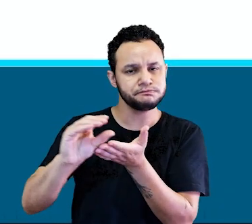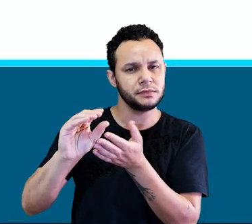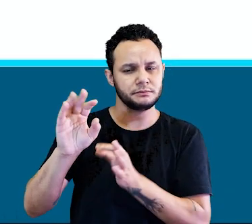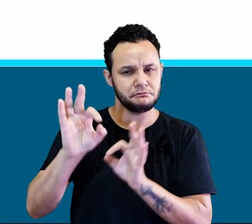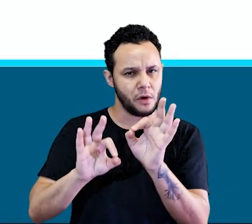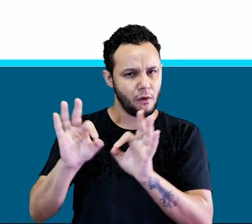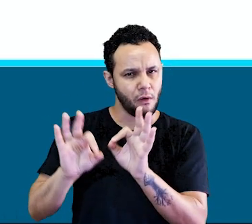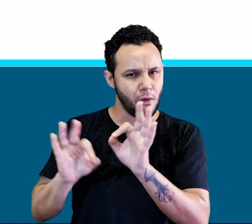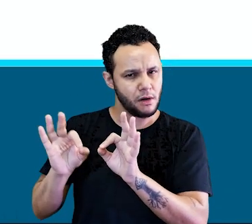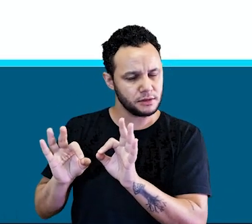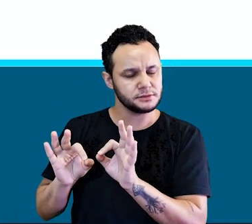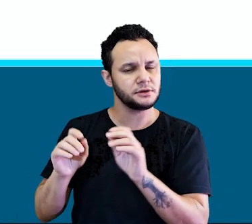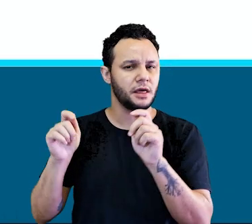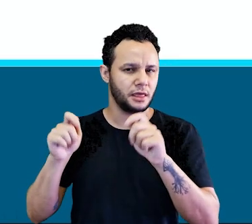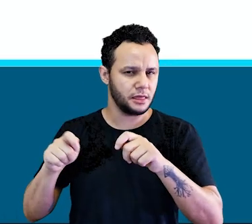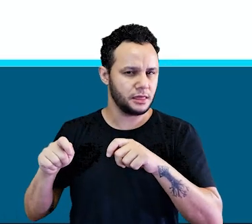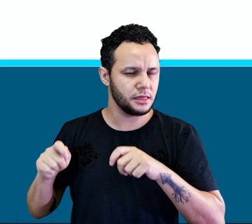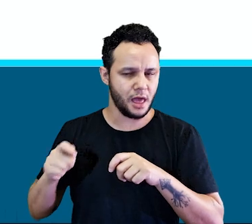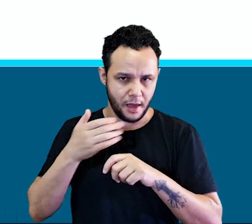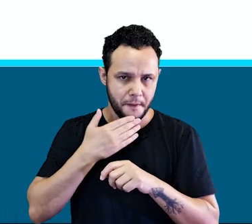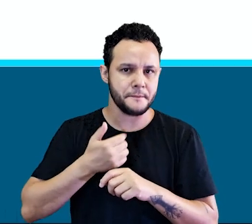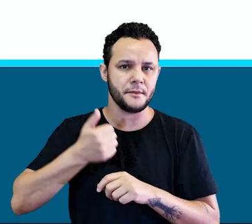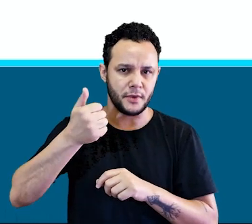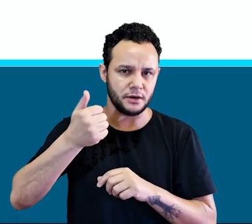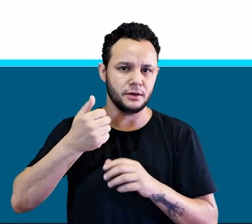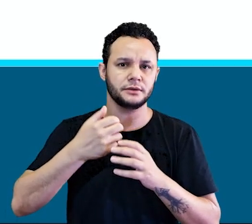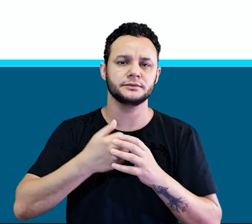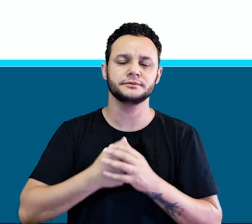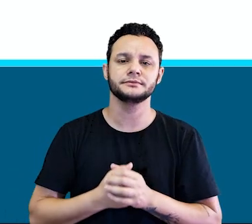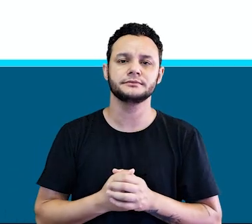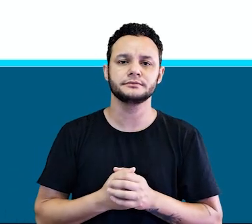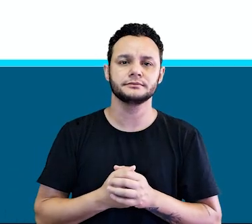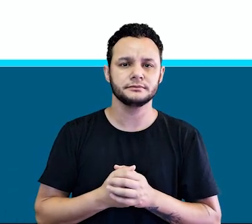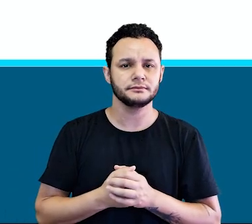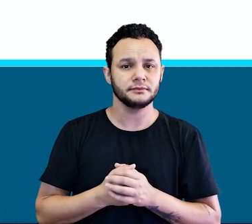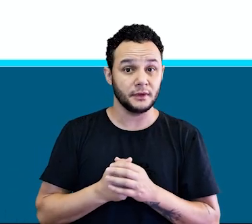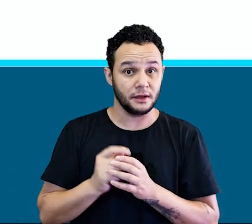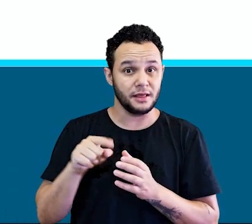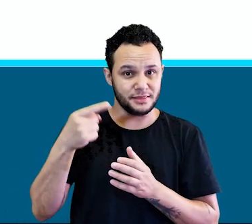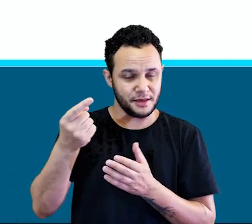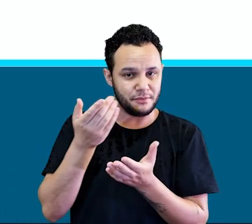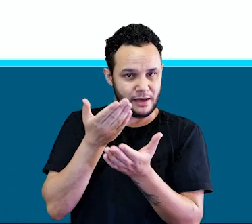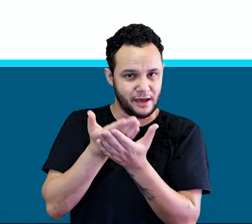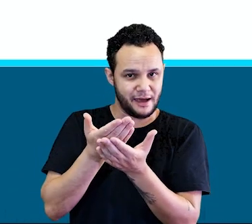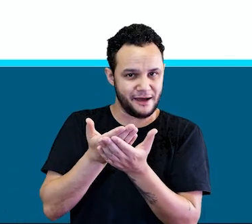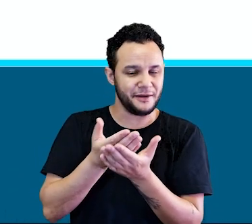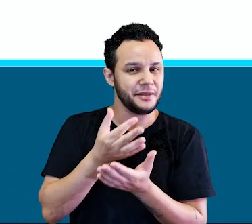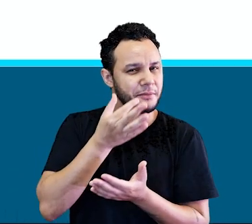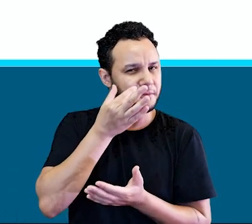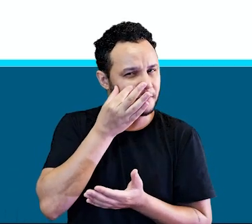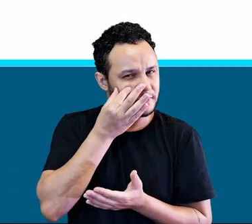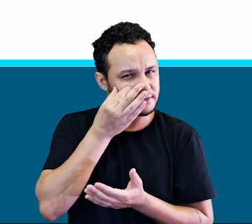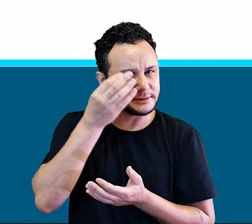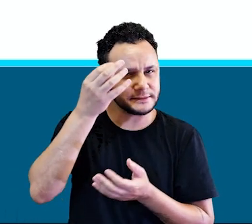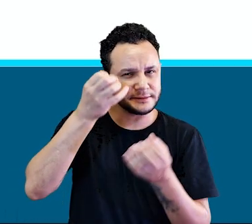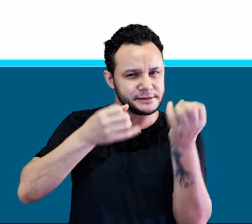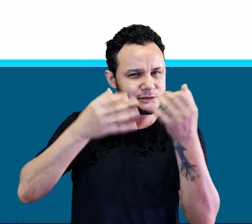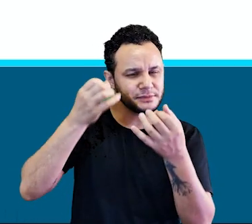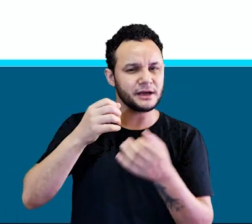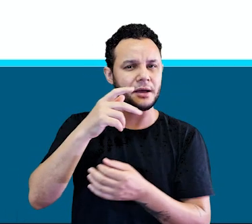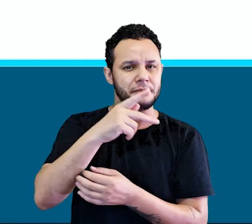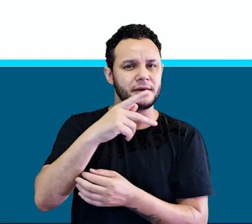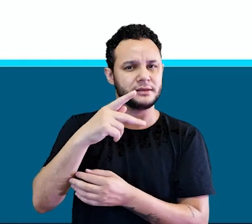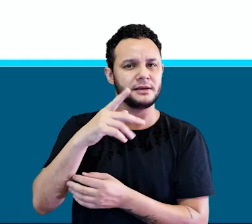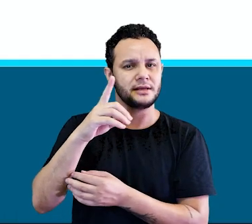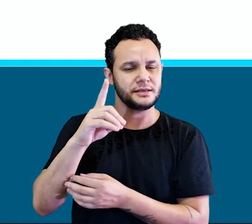mesmo dos recursos, né? Por exemplo, a gente vai falar, né, na nossa aula presencial, especialmente sobre